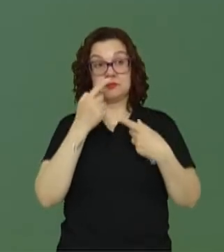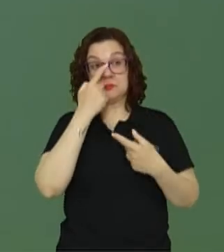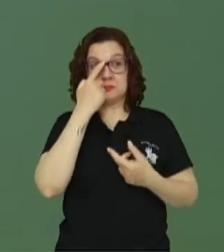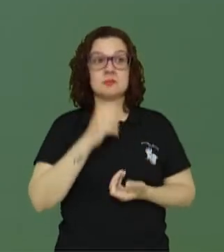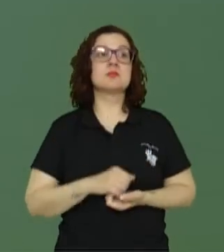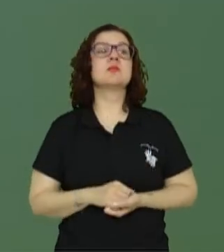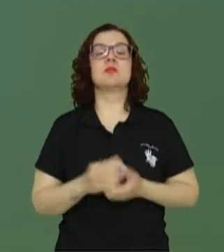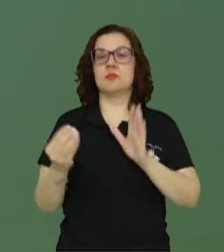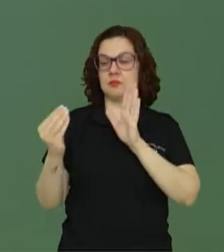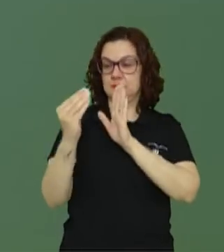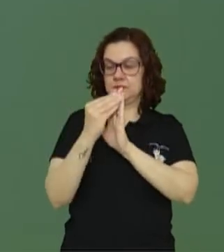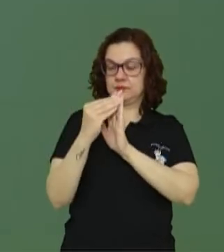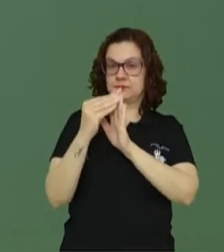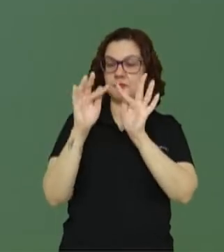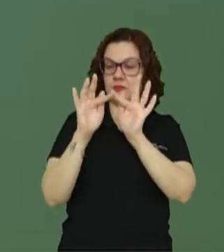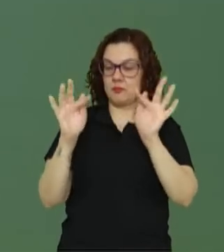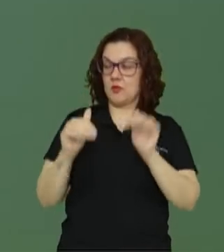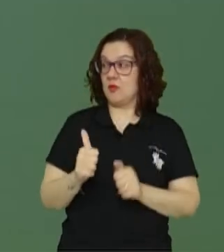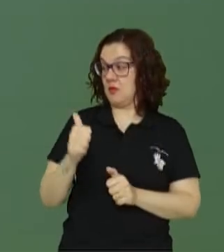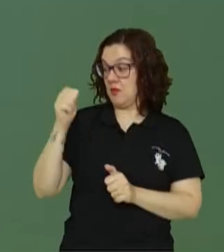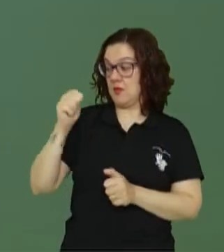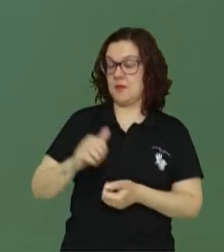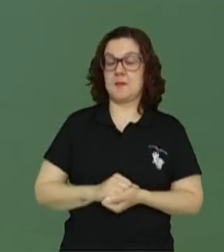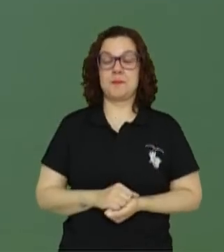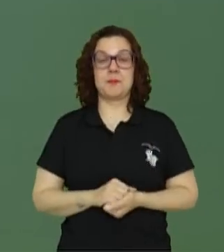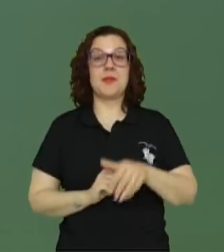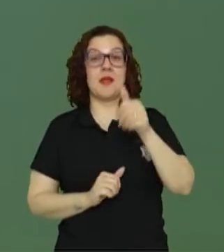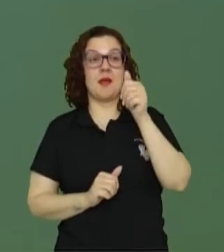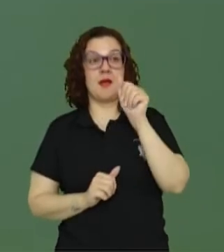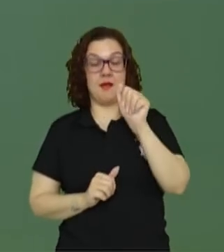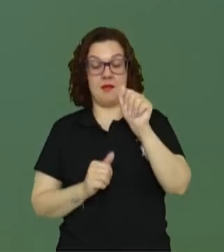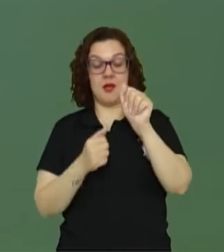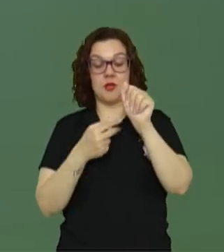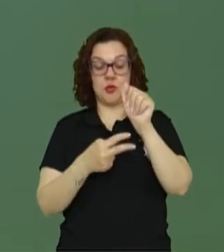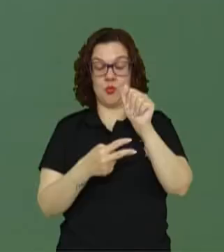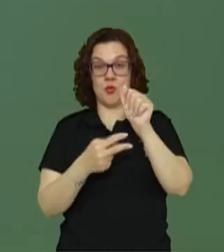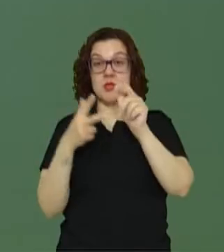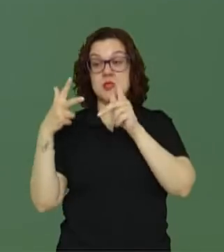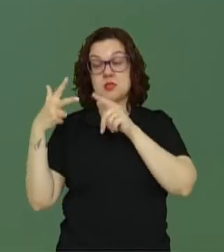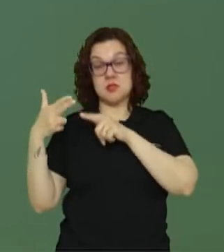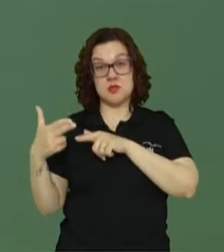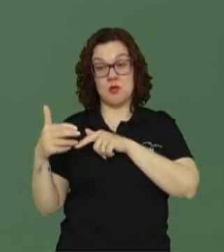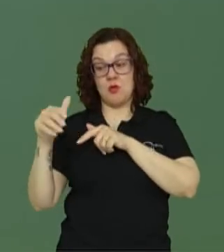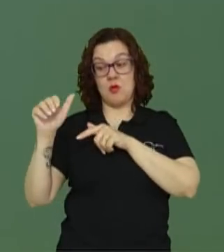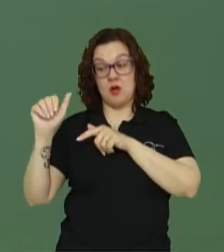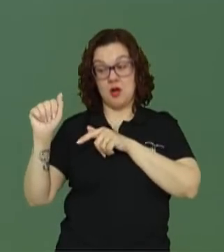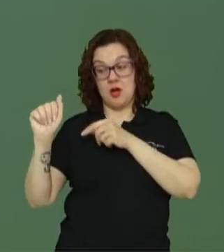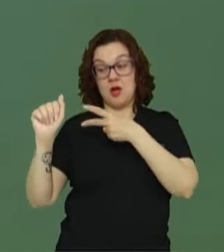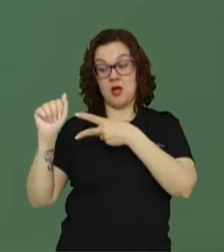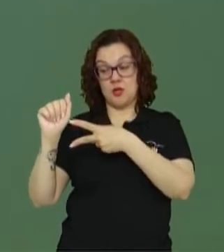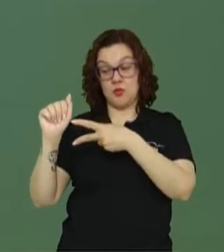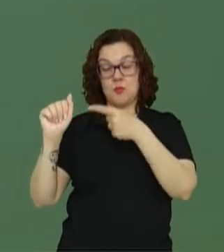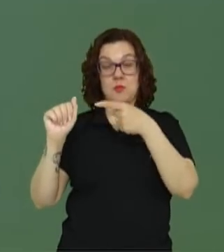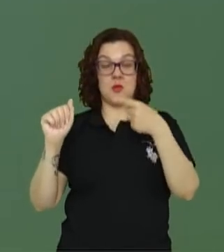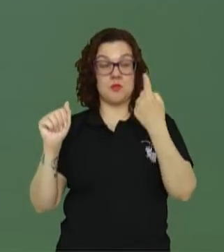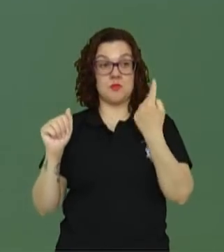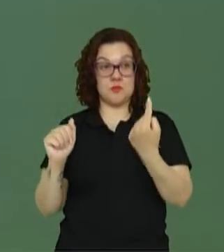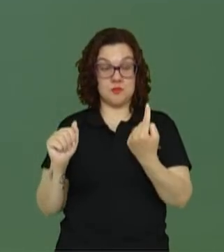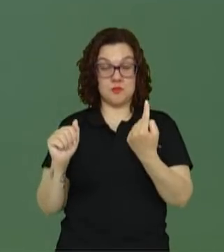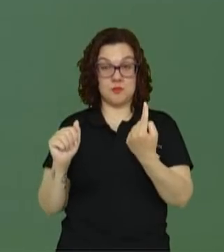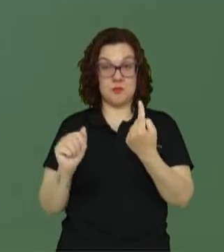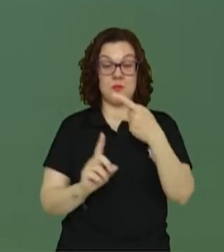dentro da fórmula? A2 igual a A2 menos 1